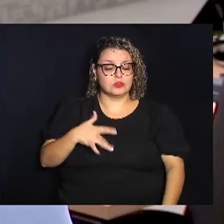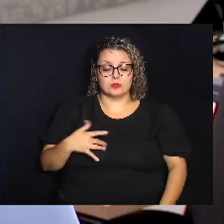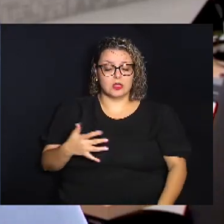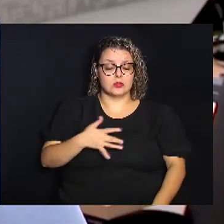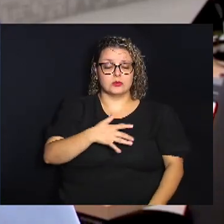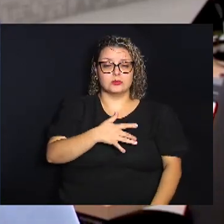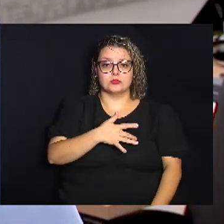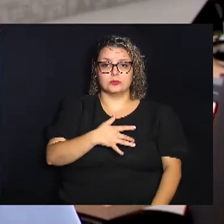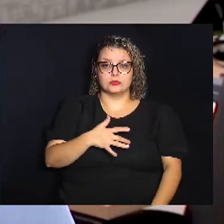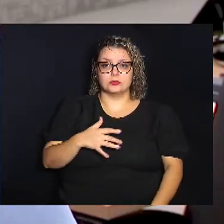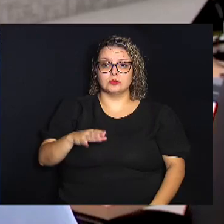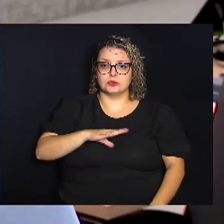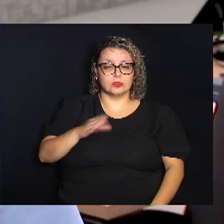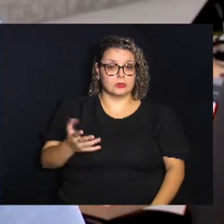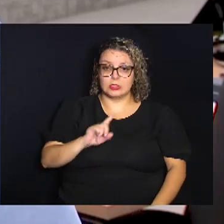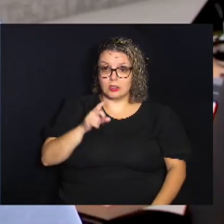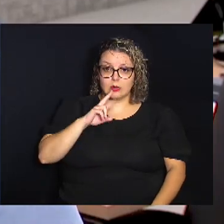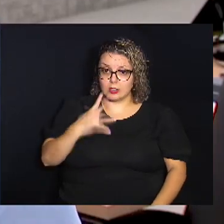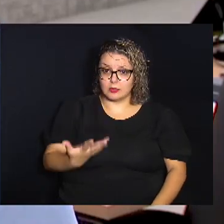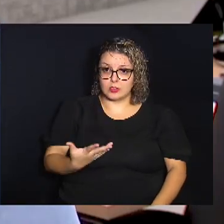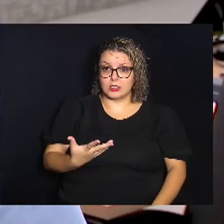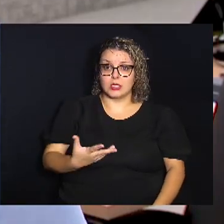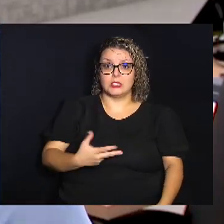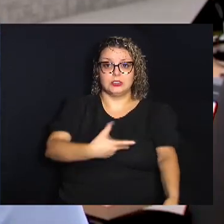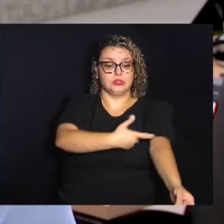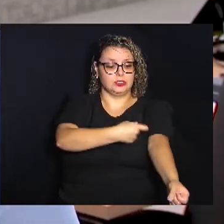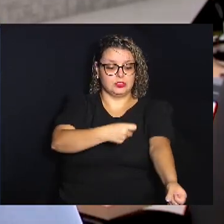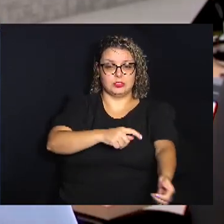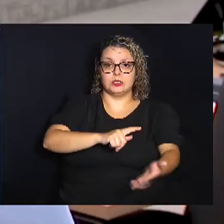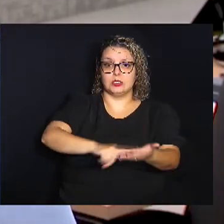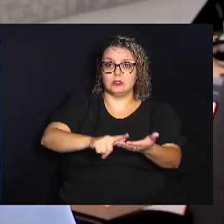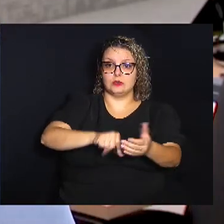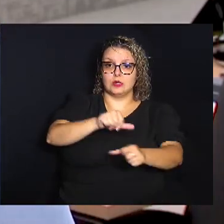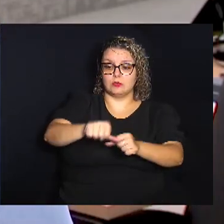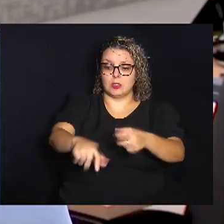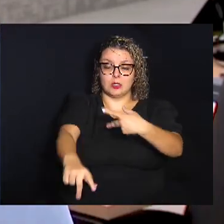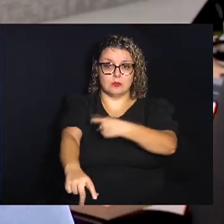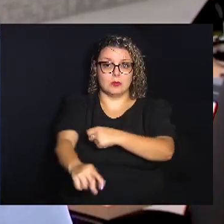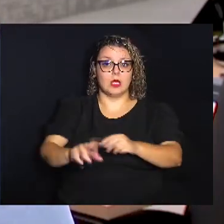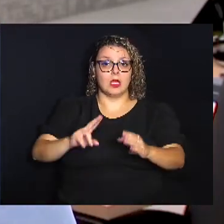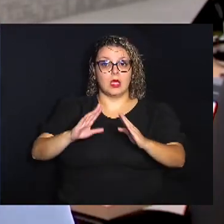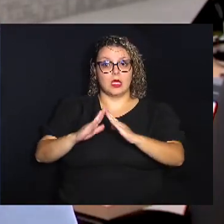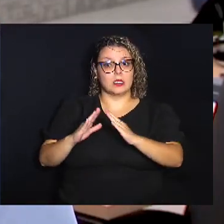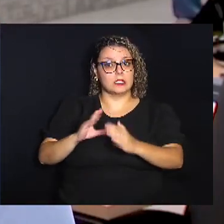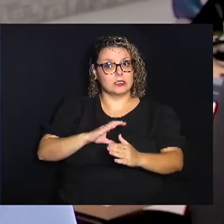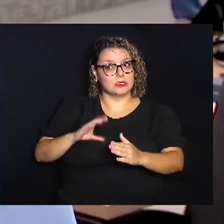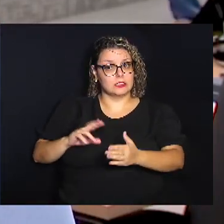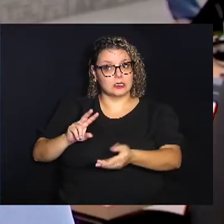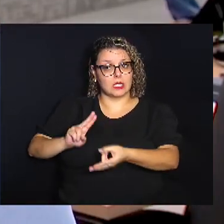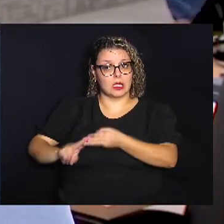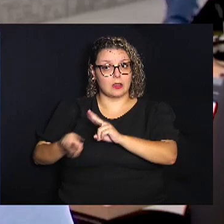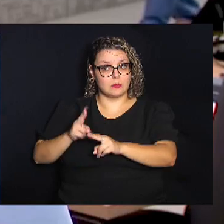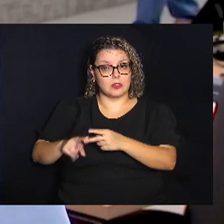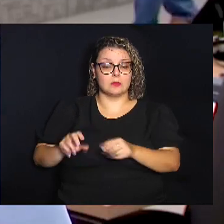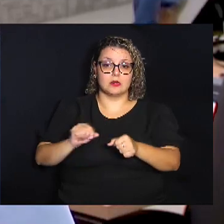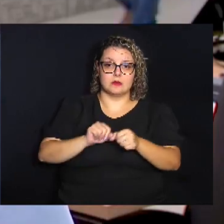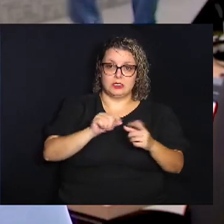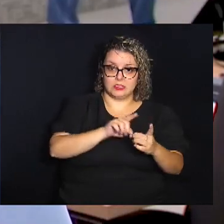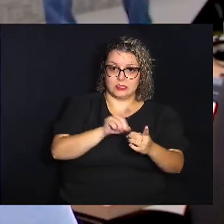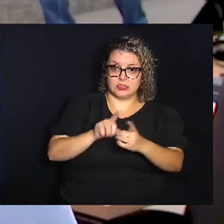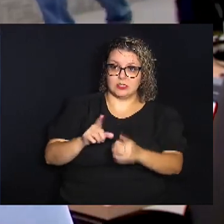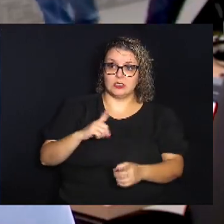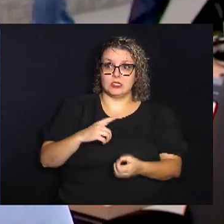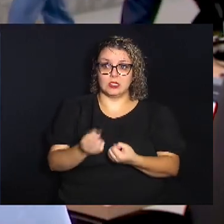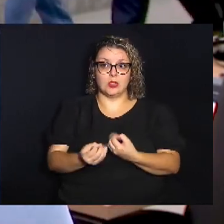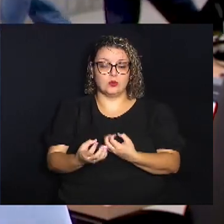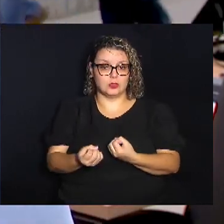essa situação, ou seja, de habilitar mais clínicas para poder fazer esse atendimento. Nós temos